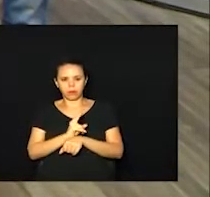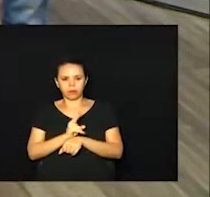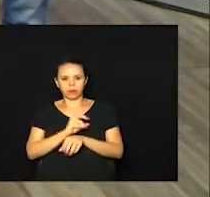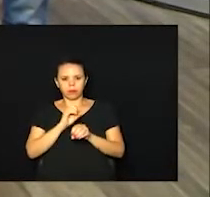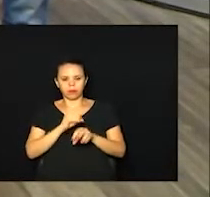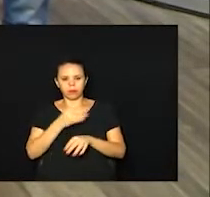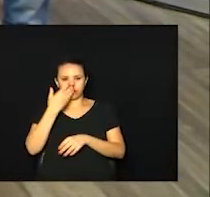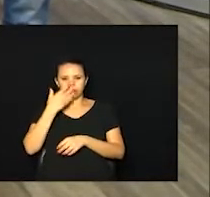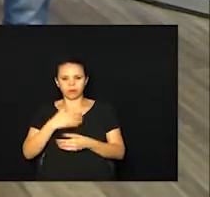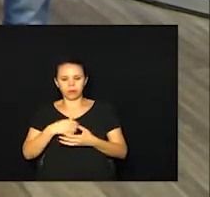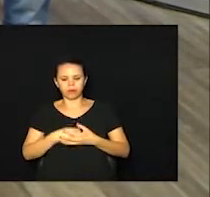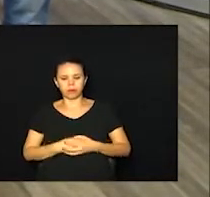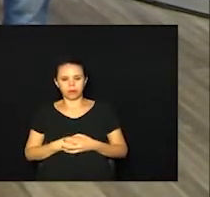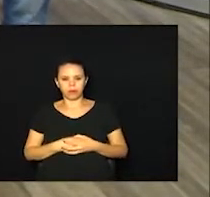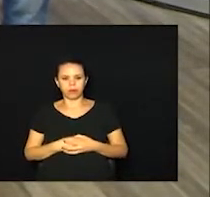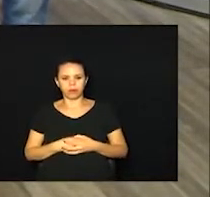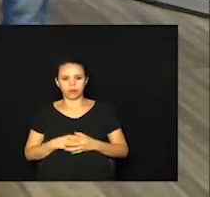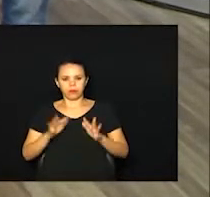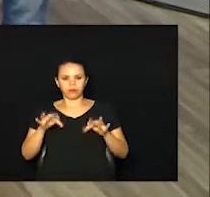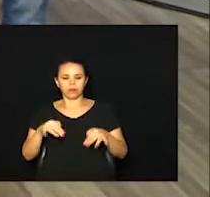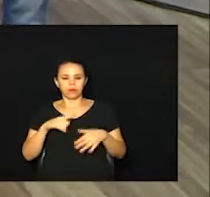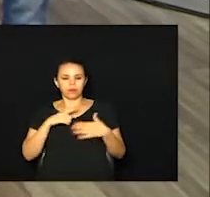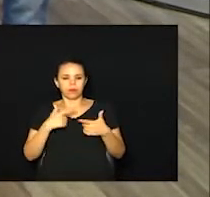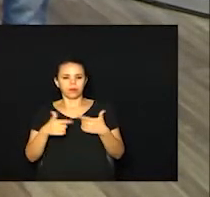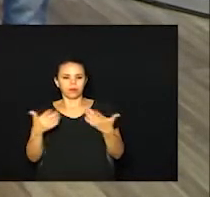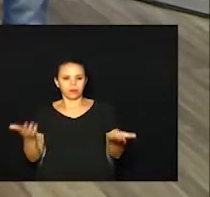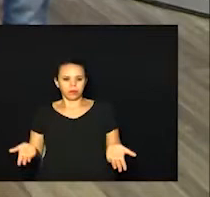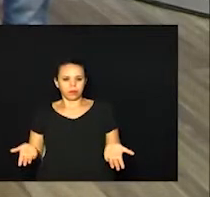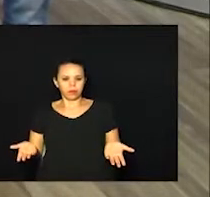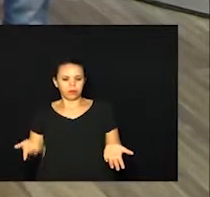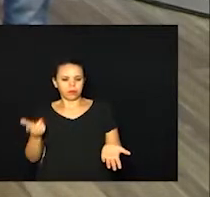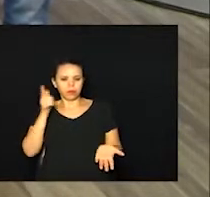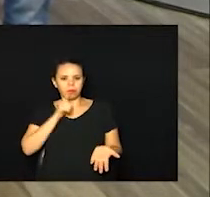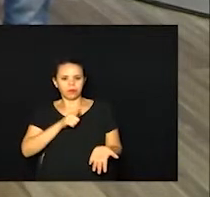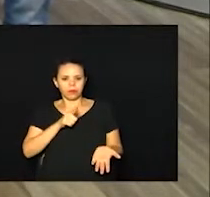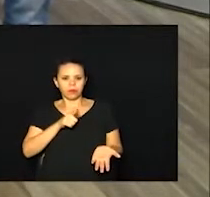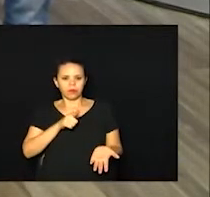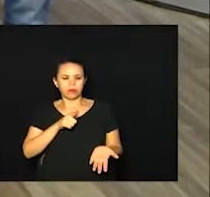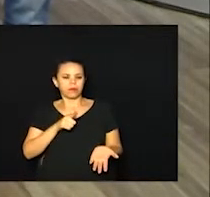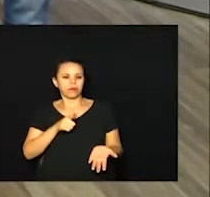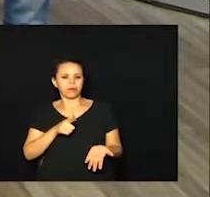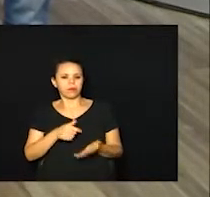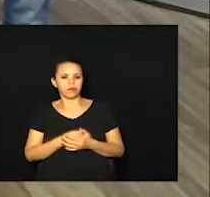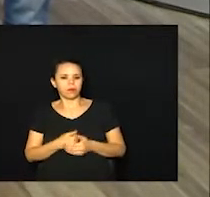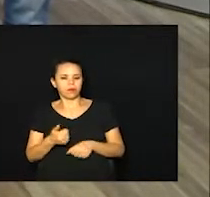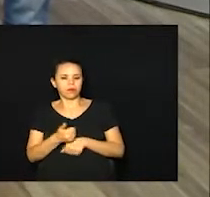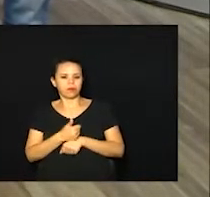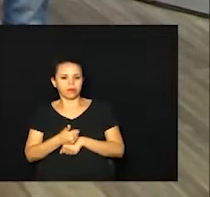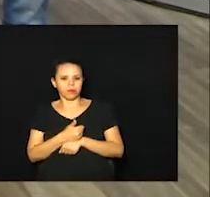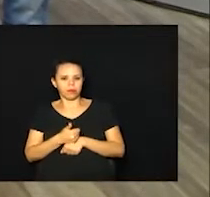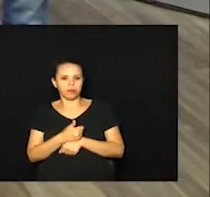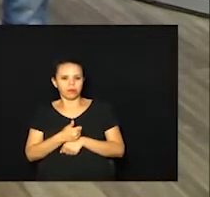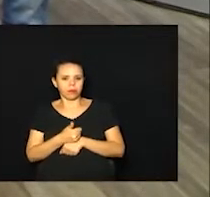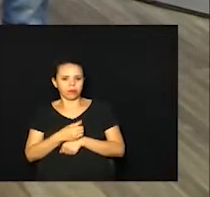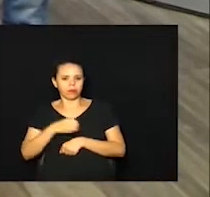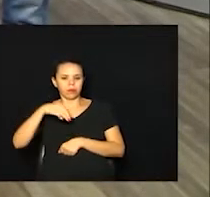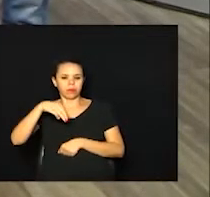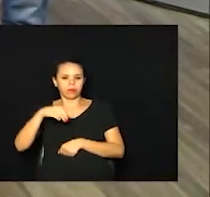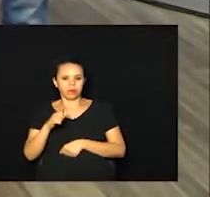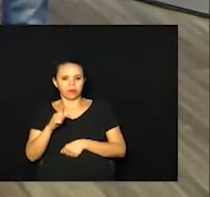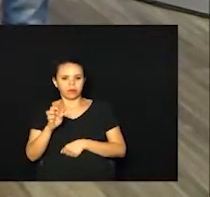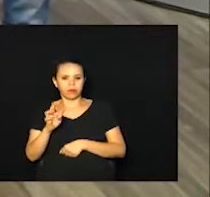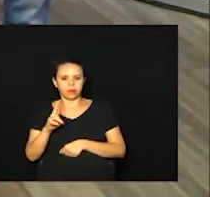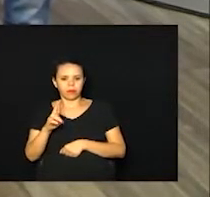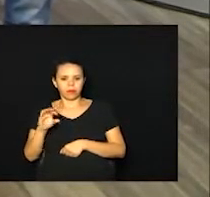educação infantil. Que fim teremos? Será que vamos conseguir o enquadramento na carreira do magistério? Bom,